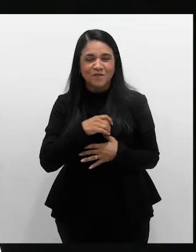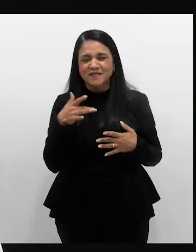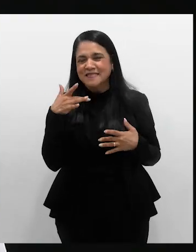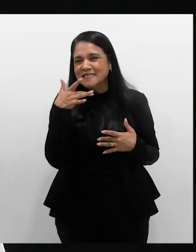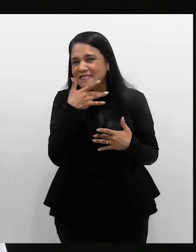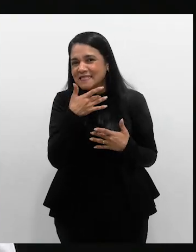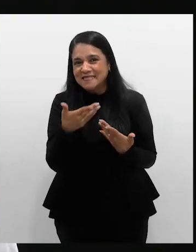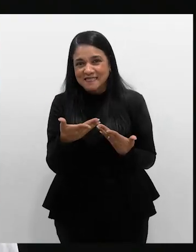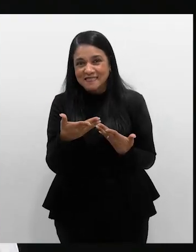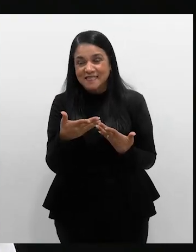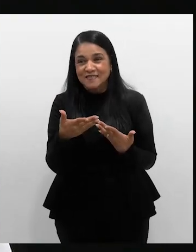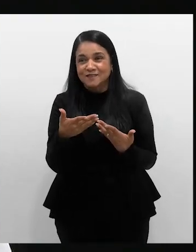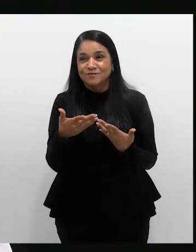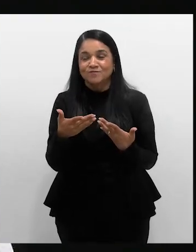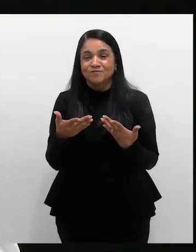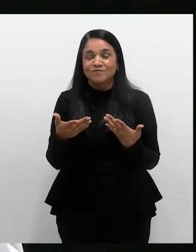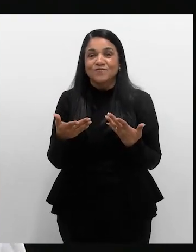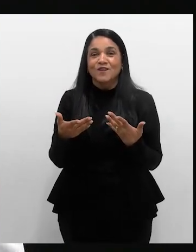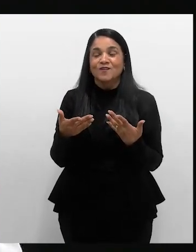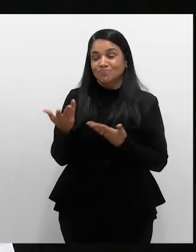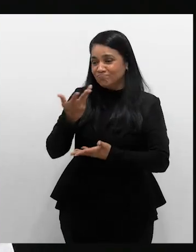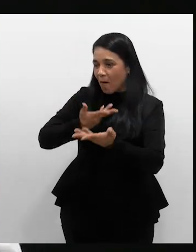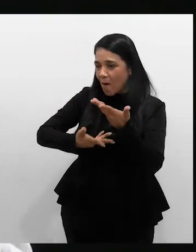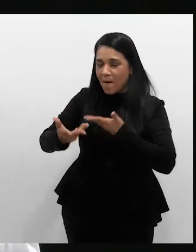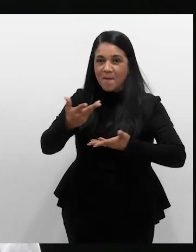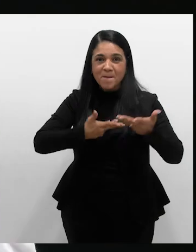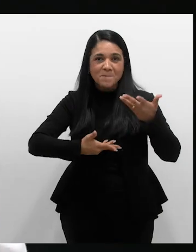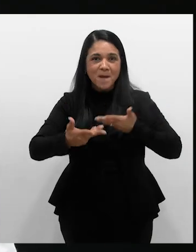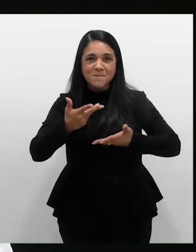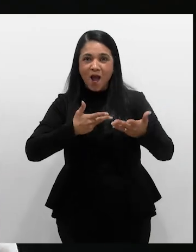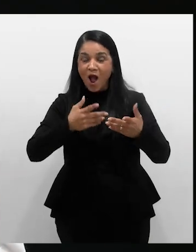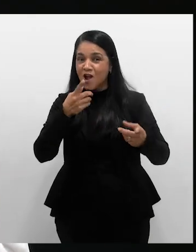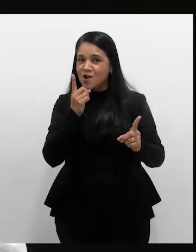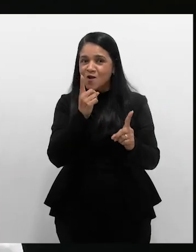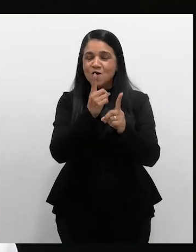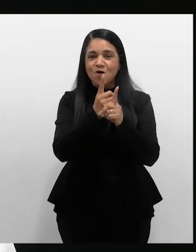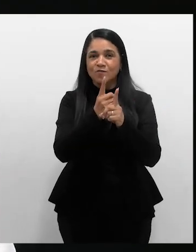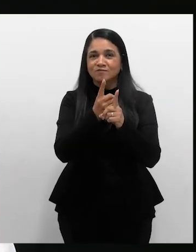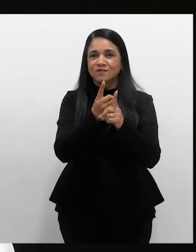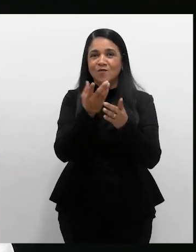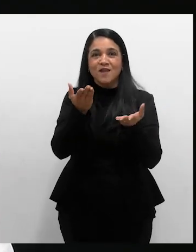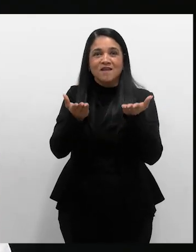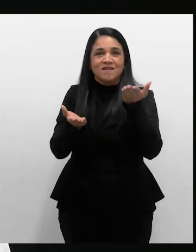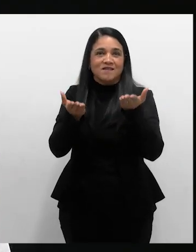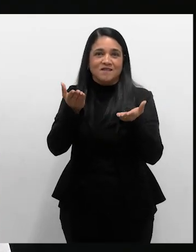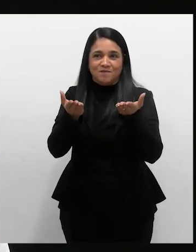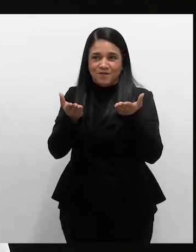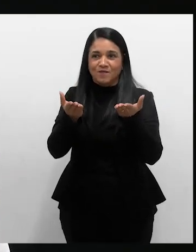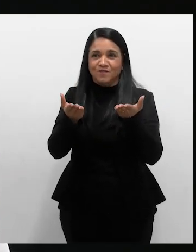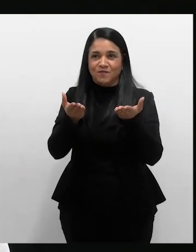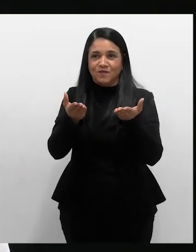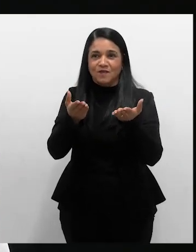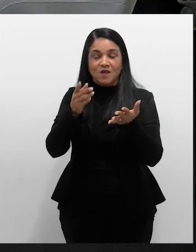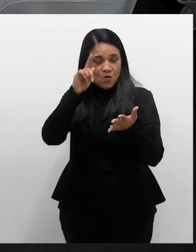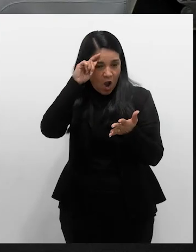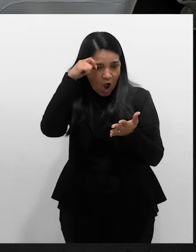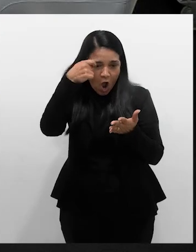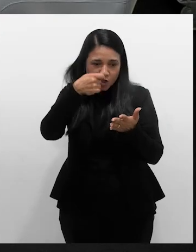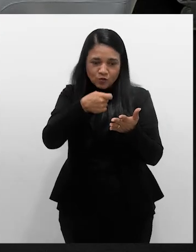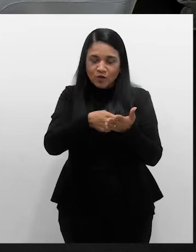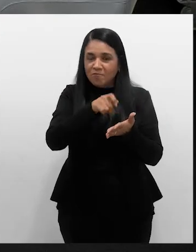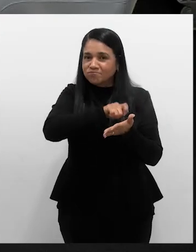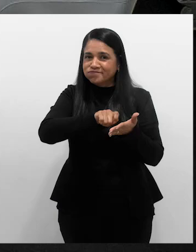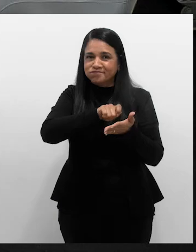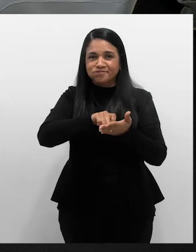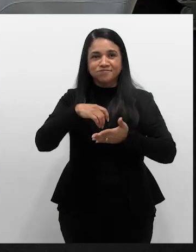Porque o teatro é isso, né? Um joga, um levanta, o outro corta, um levanta, o outro corta. E quando você encontra... Uma coisa mais autoral do trabalho, muito